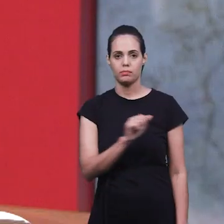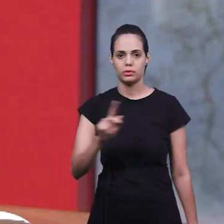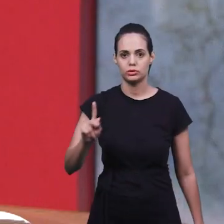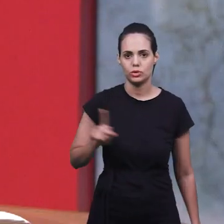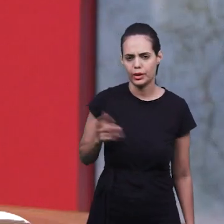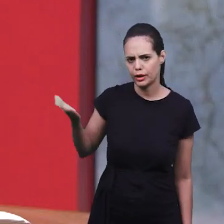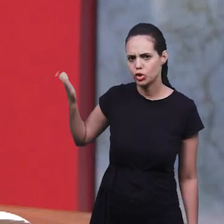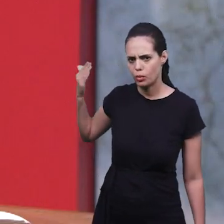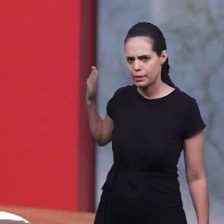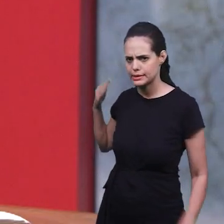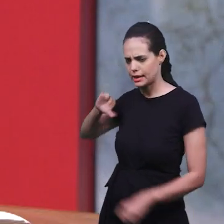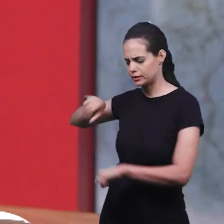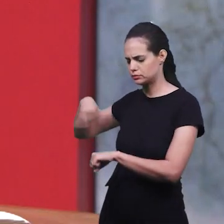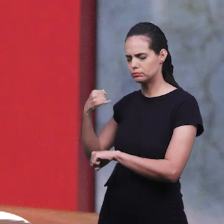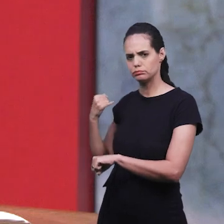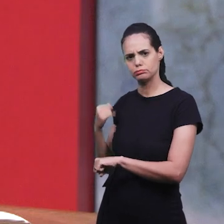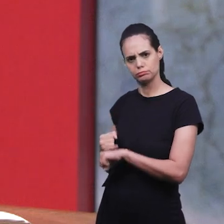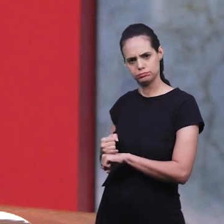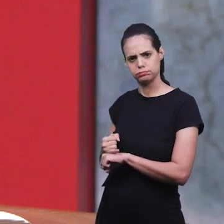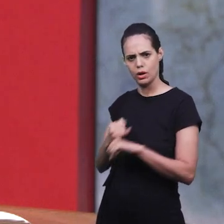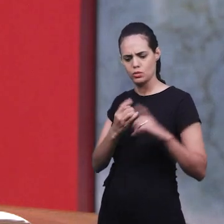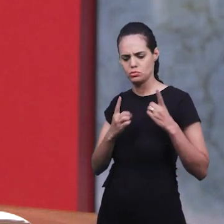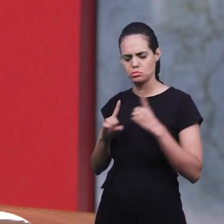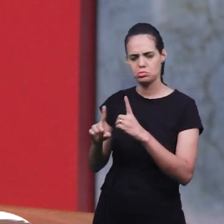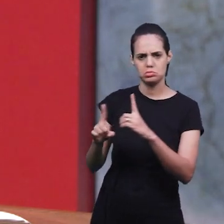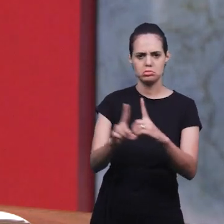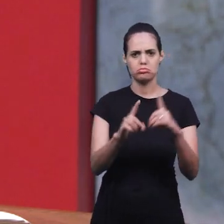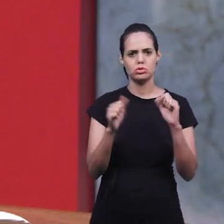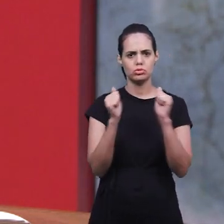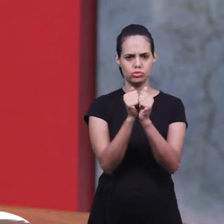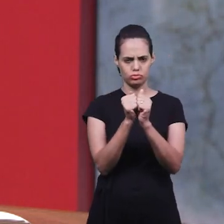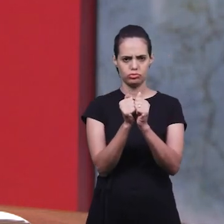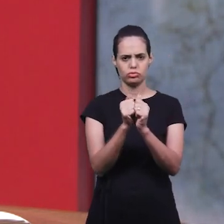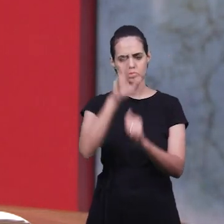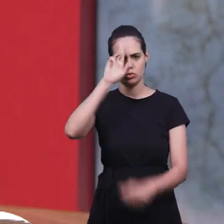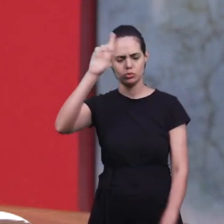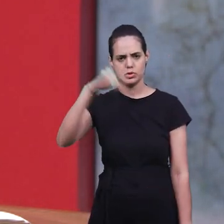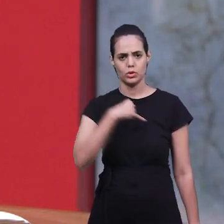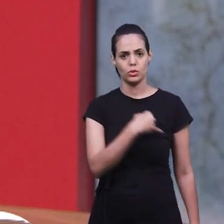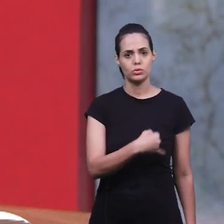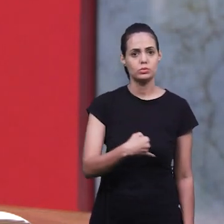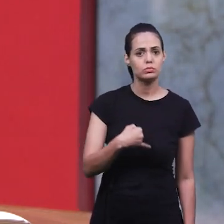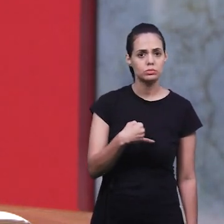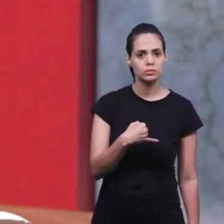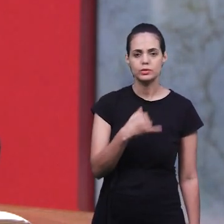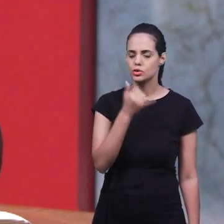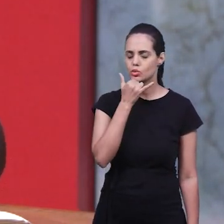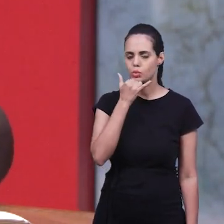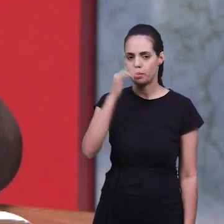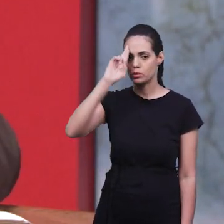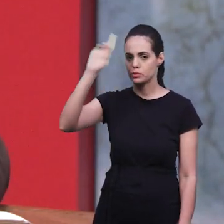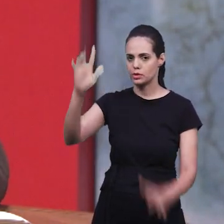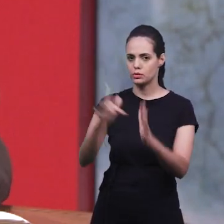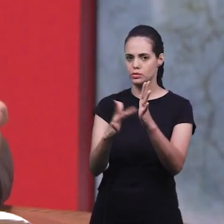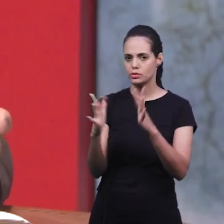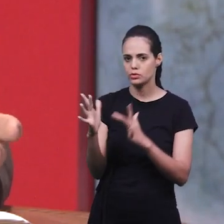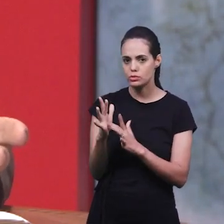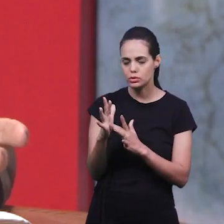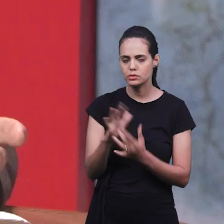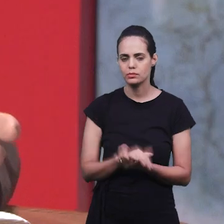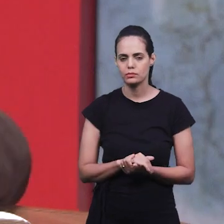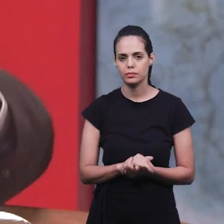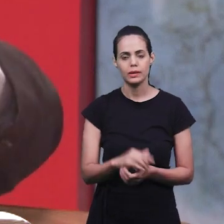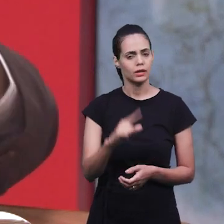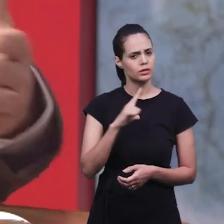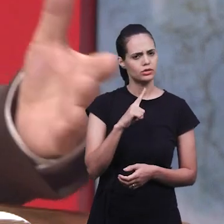colégio apostólico em Jerusalém estava formado pelos discípulos que andaram, os apóstolos que andaram com o Senhor Jesus, e esses outros, porque não eram só